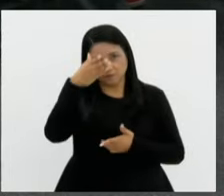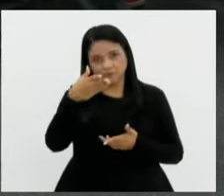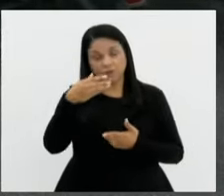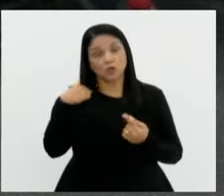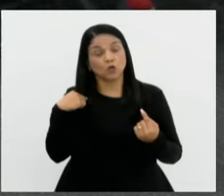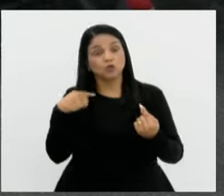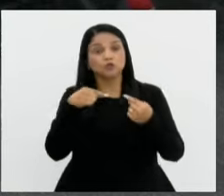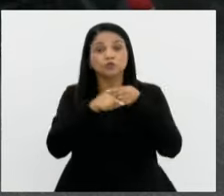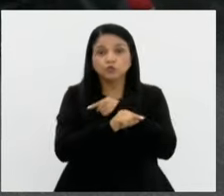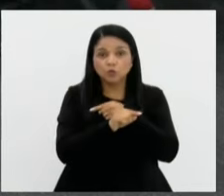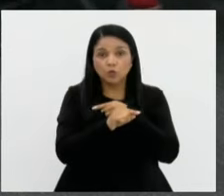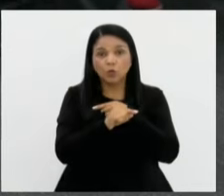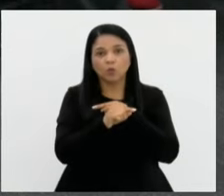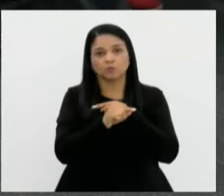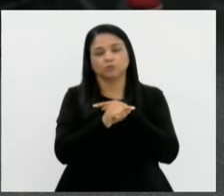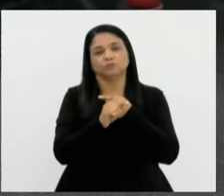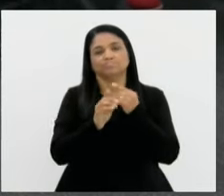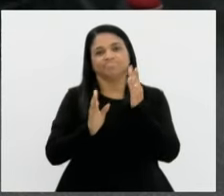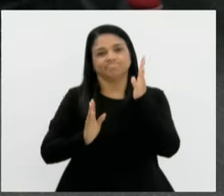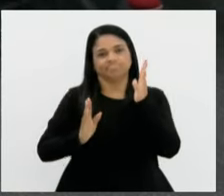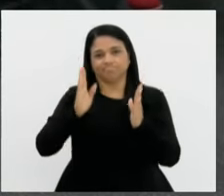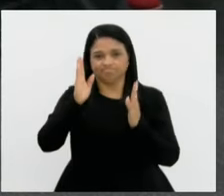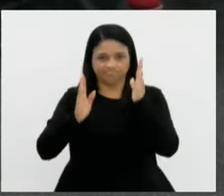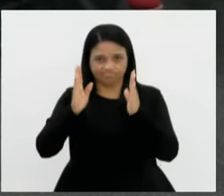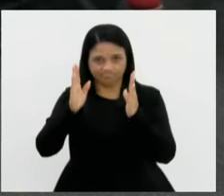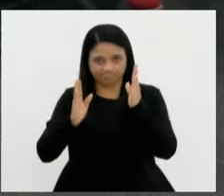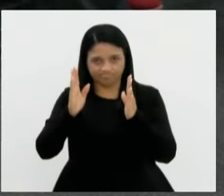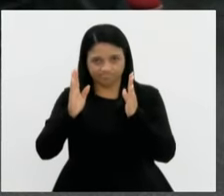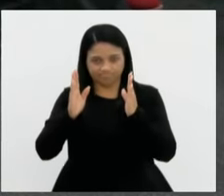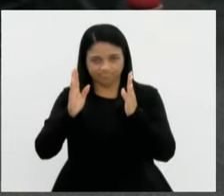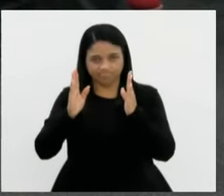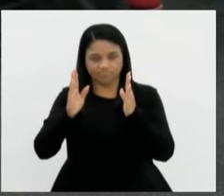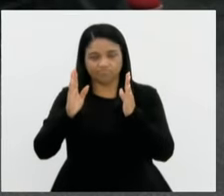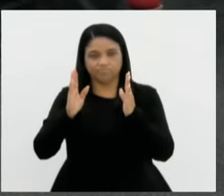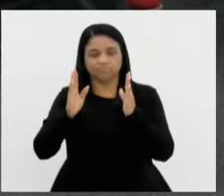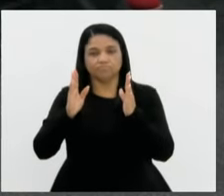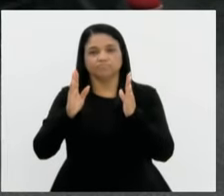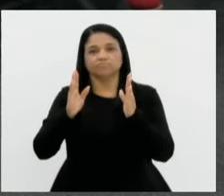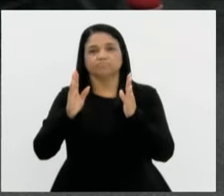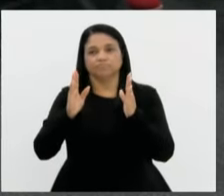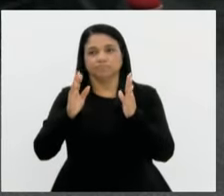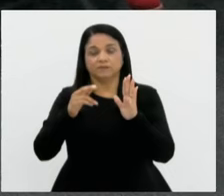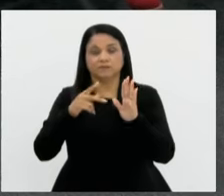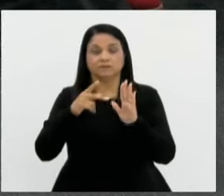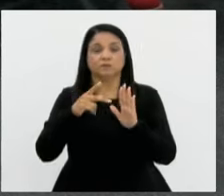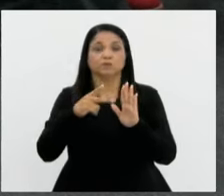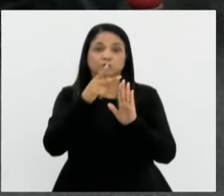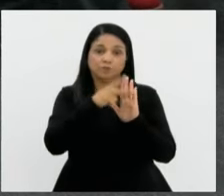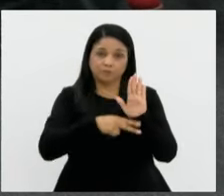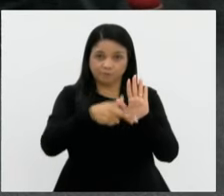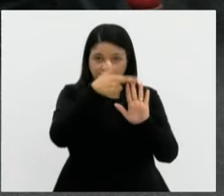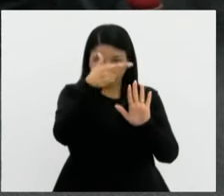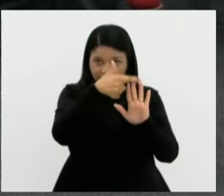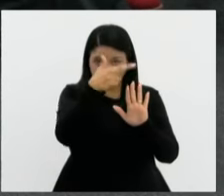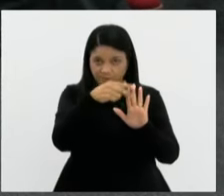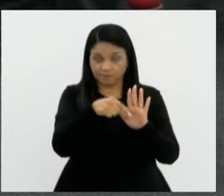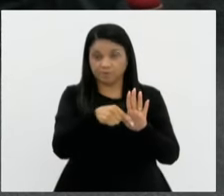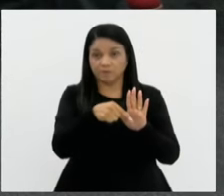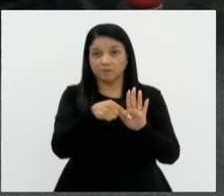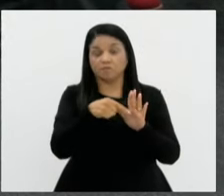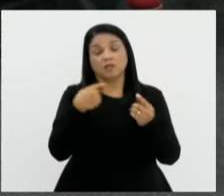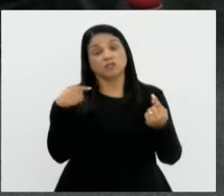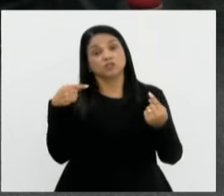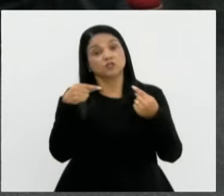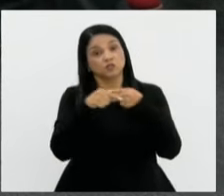discordo com a ausência de temporalidade na medida cautelar. Mas também discordo